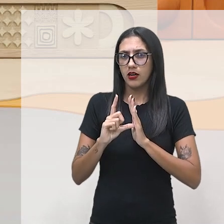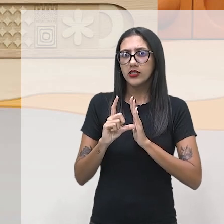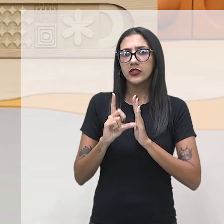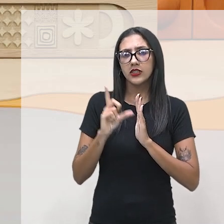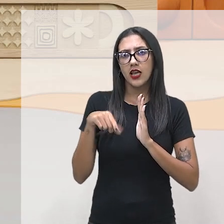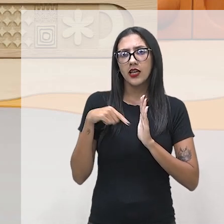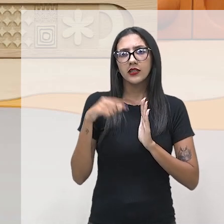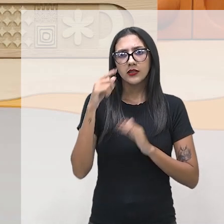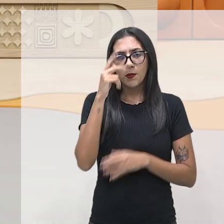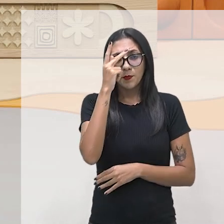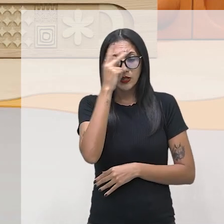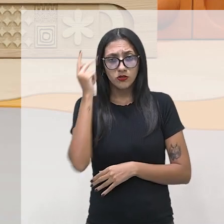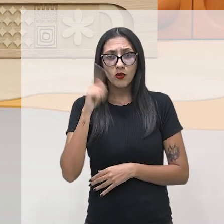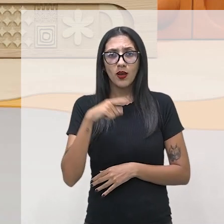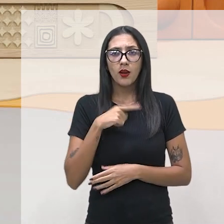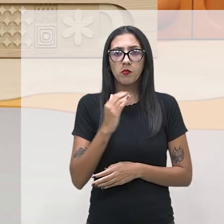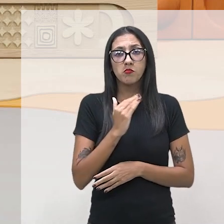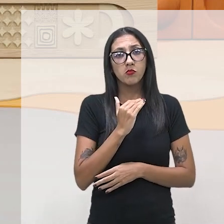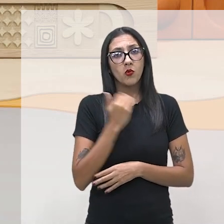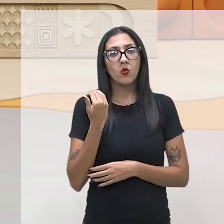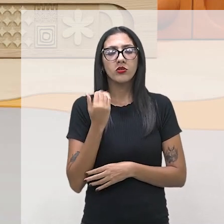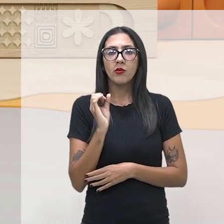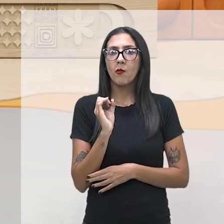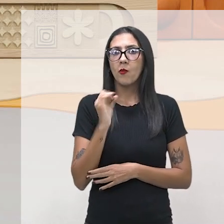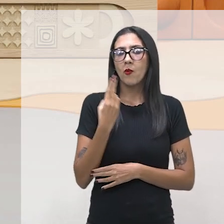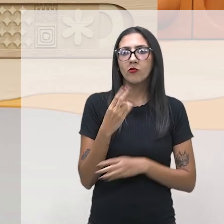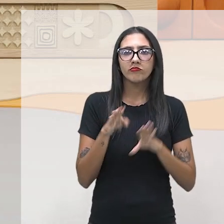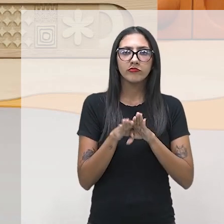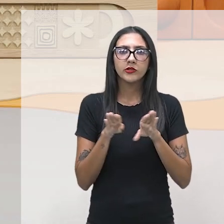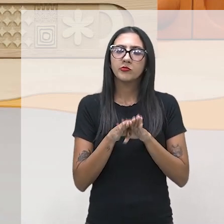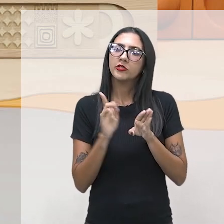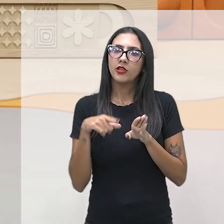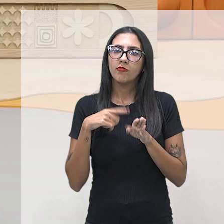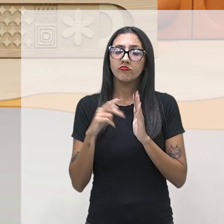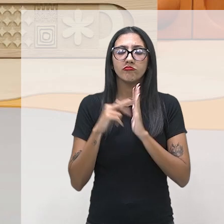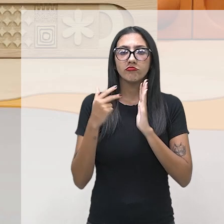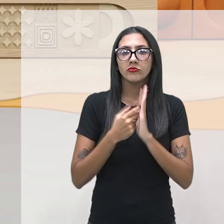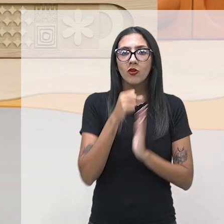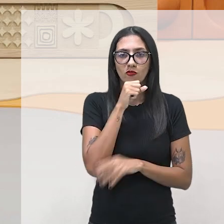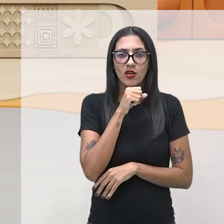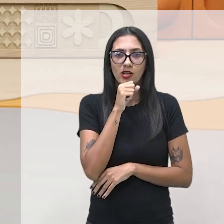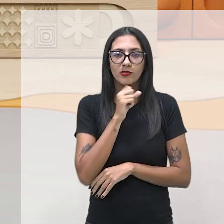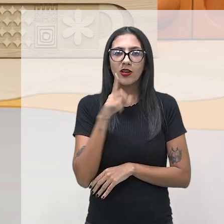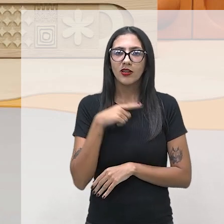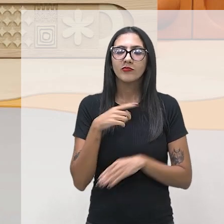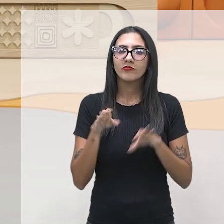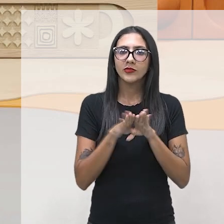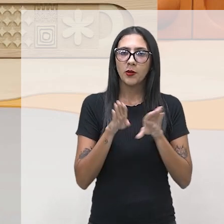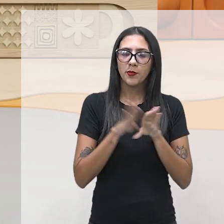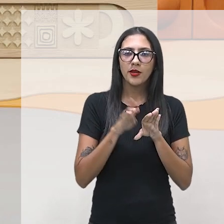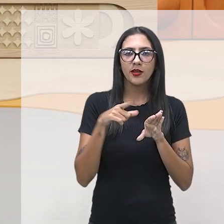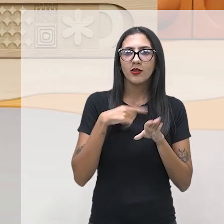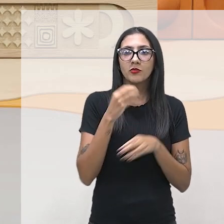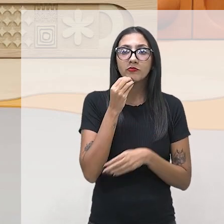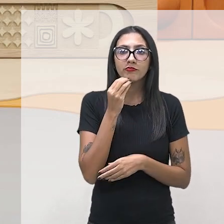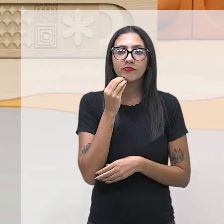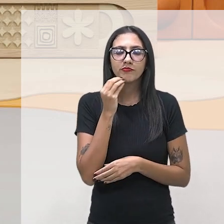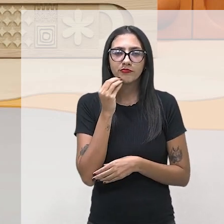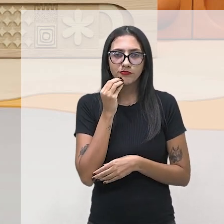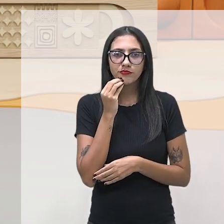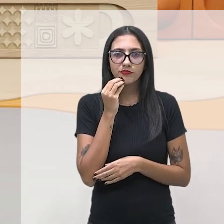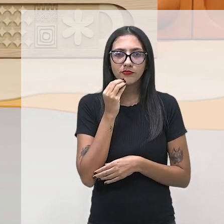morrendo ou de alguma doença ou até mesmo de velhice. Mais uma lei para inglês ver que não pegou. A